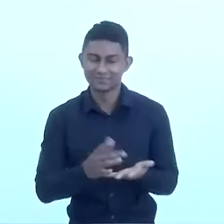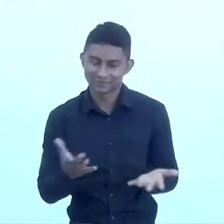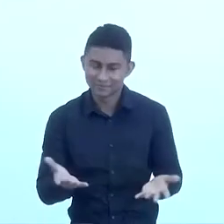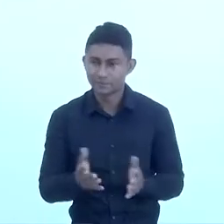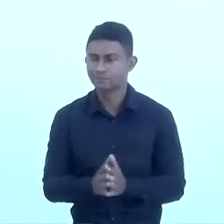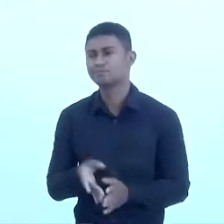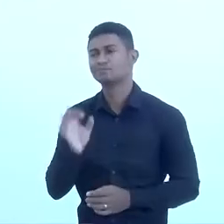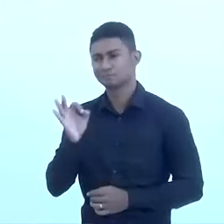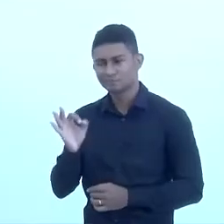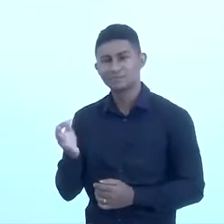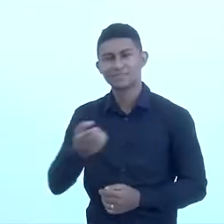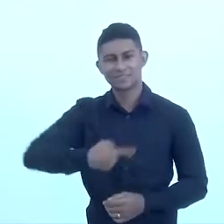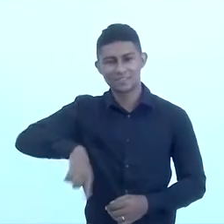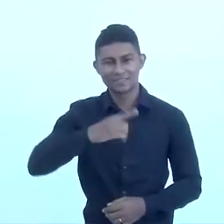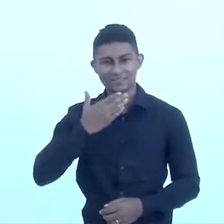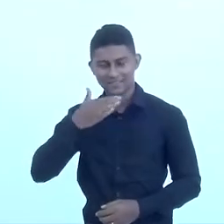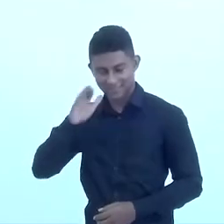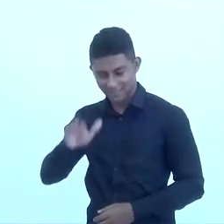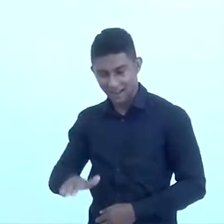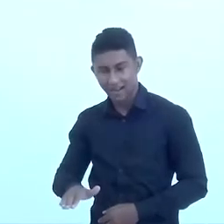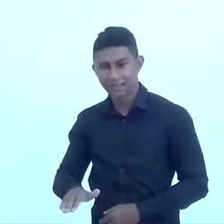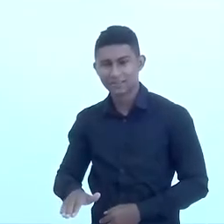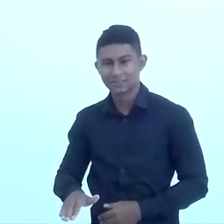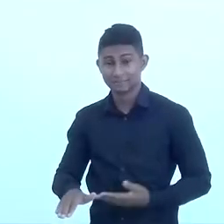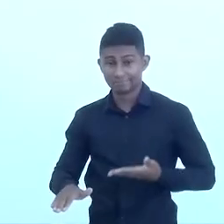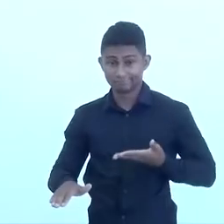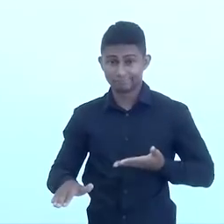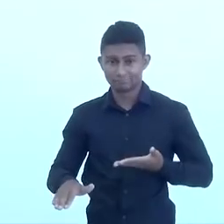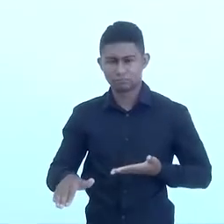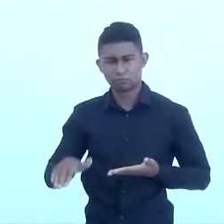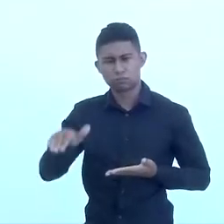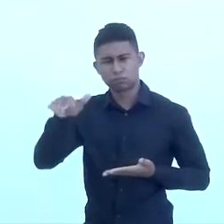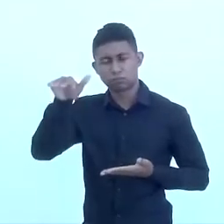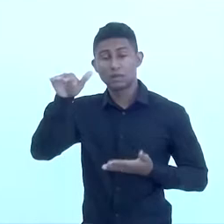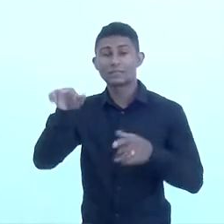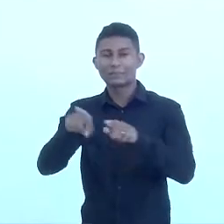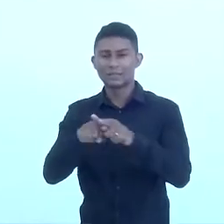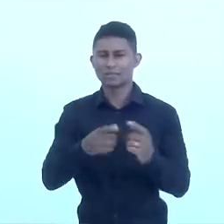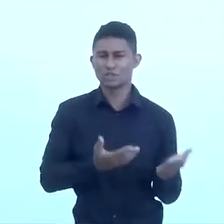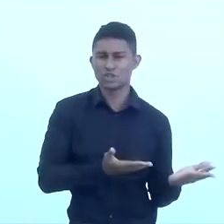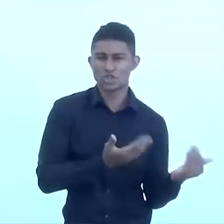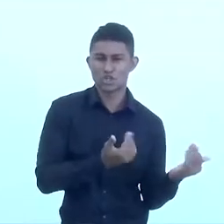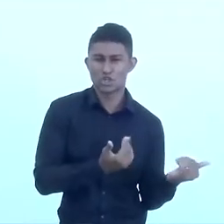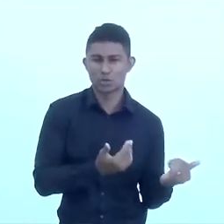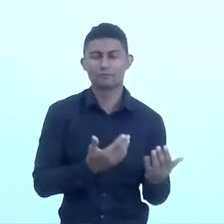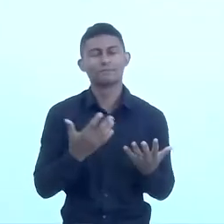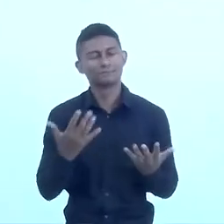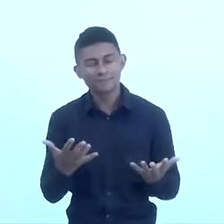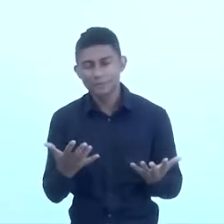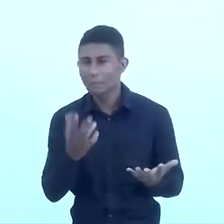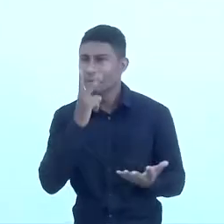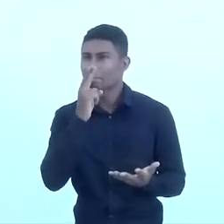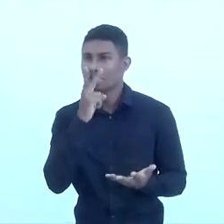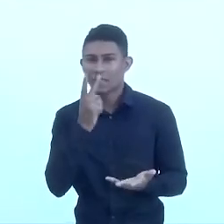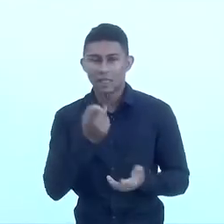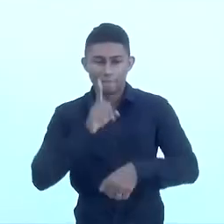Esse período de formação da gente, né? A infância e a juventude é a hora que a